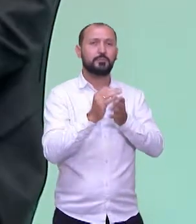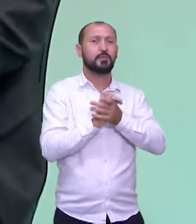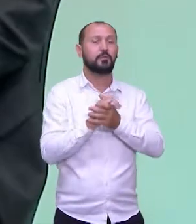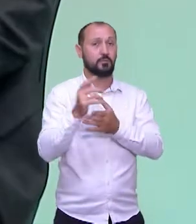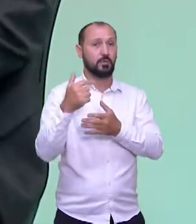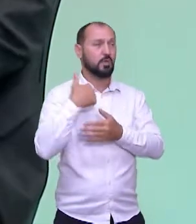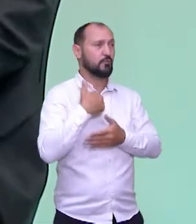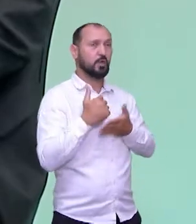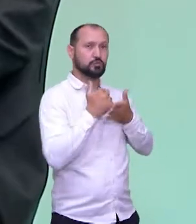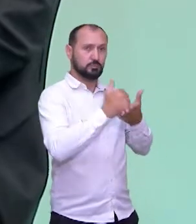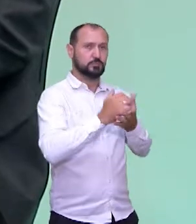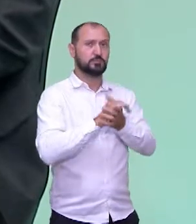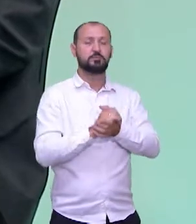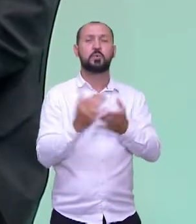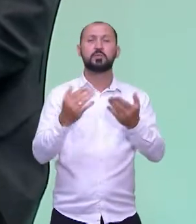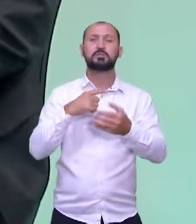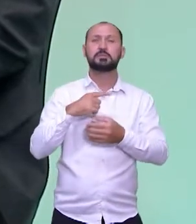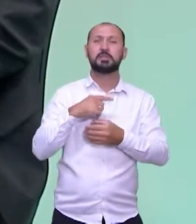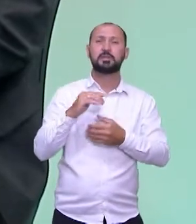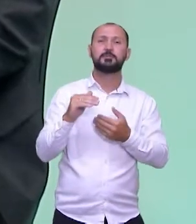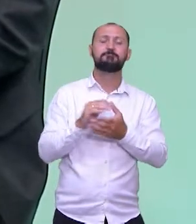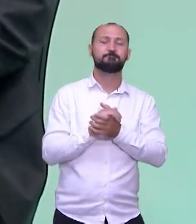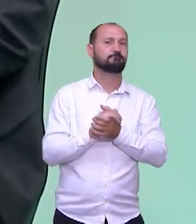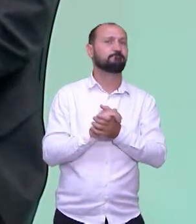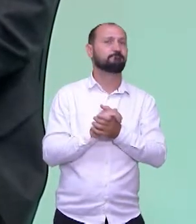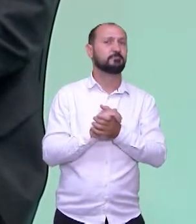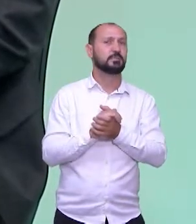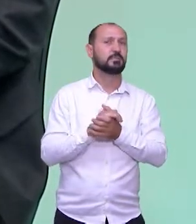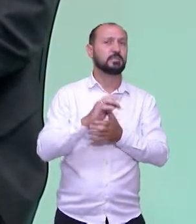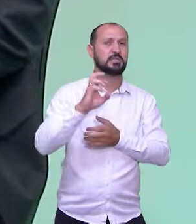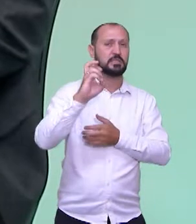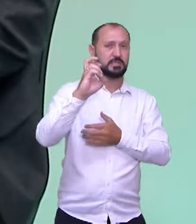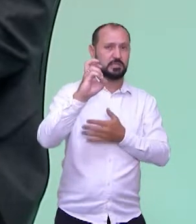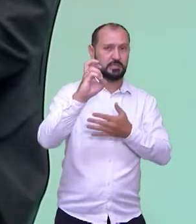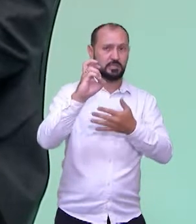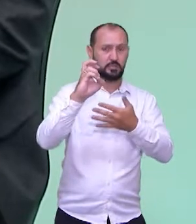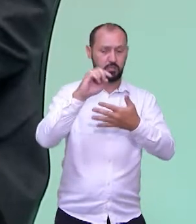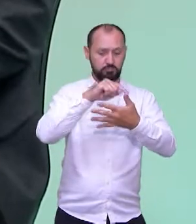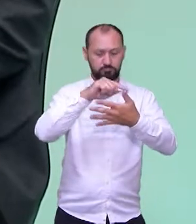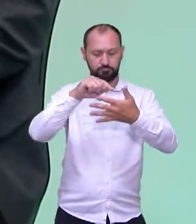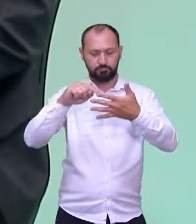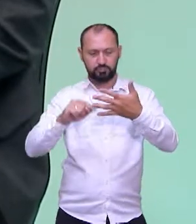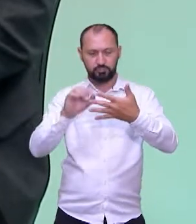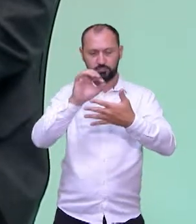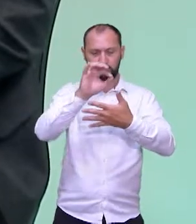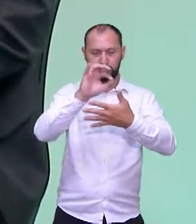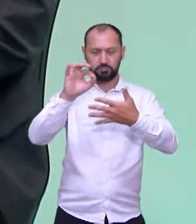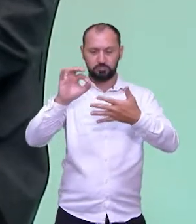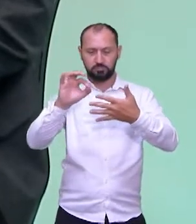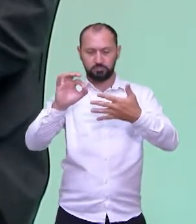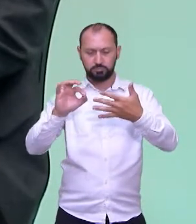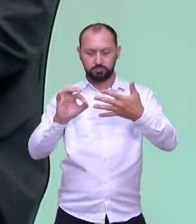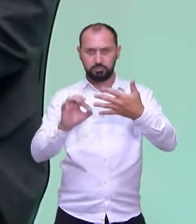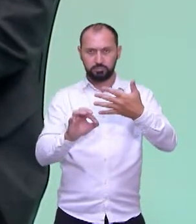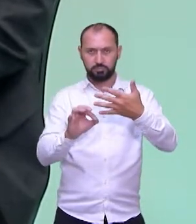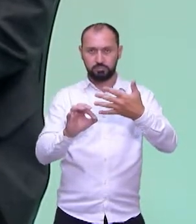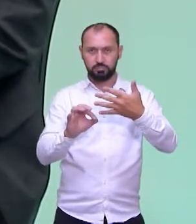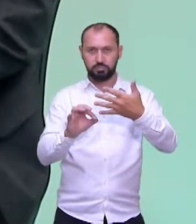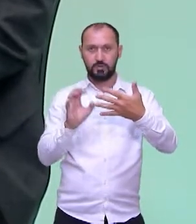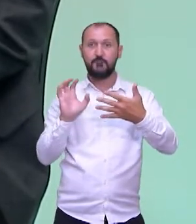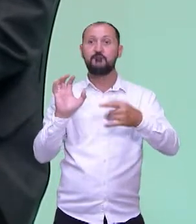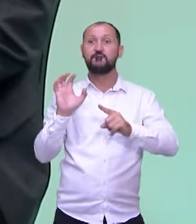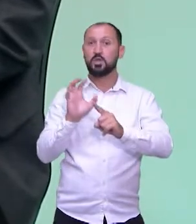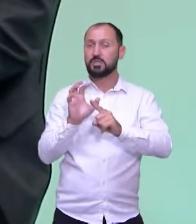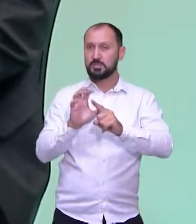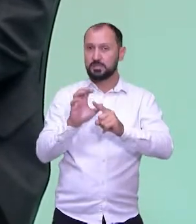Eu vou te ajudar. Hoje nós temos 5 alíquotas, basicamente 5 alíquotas operando o